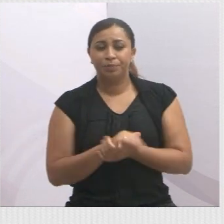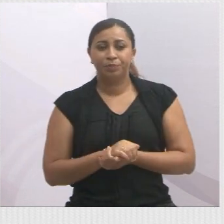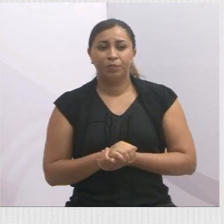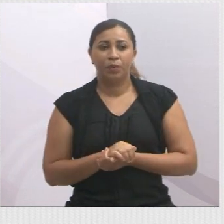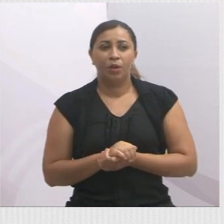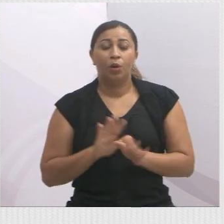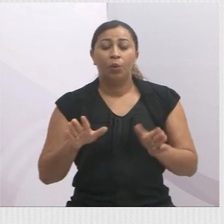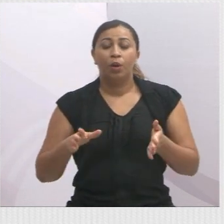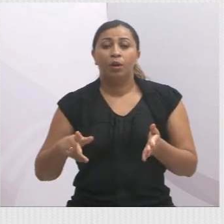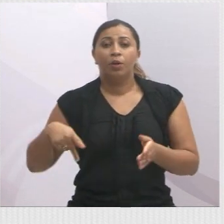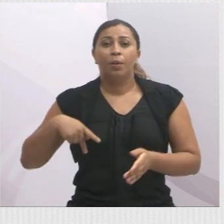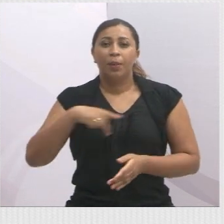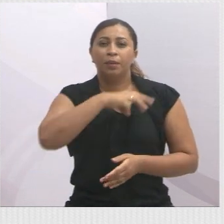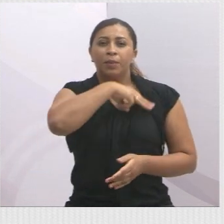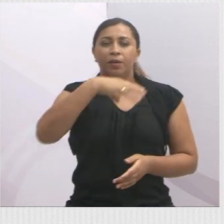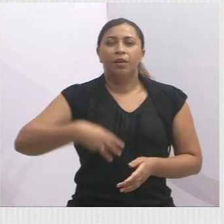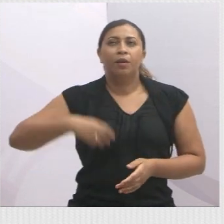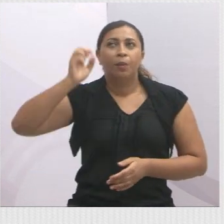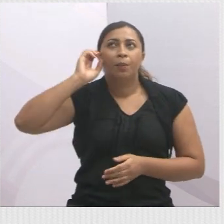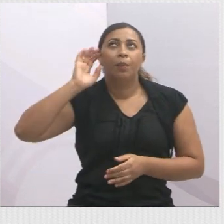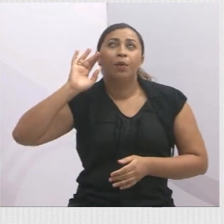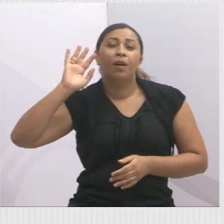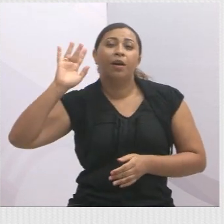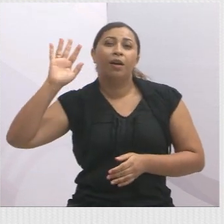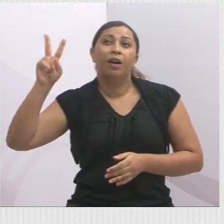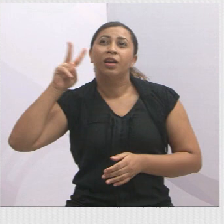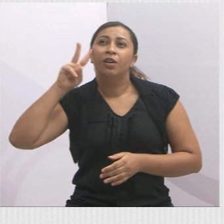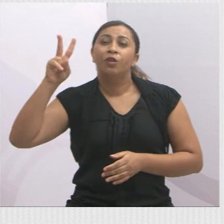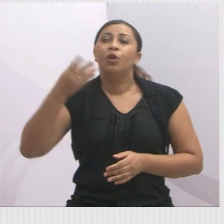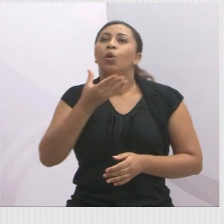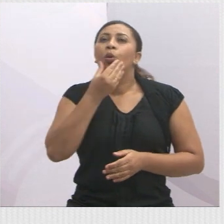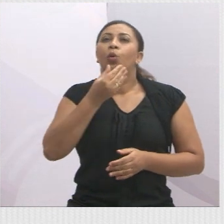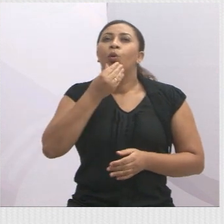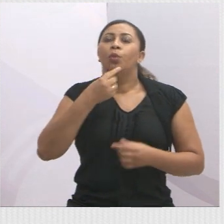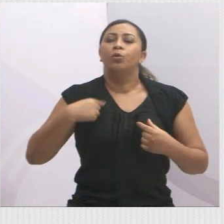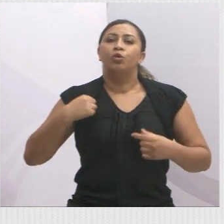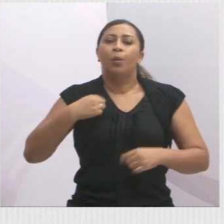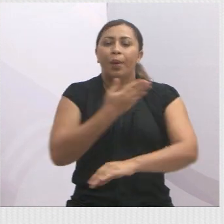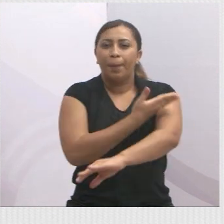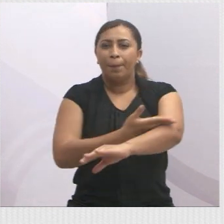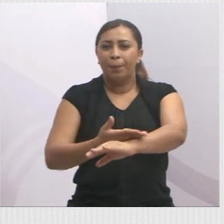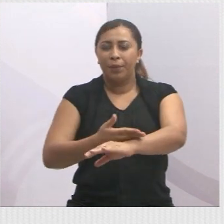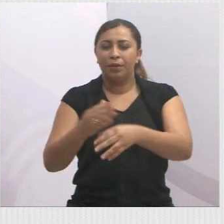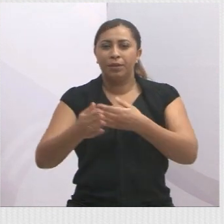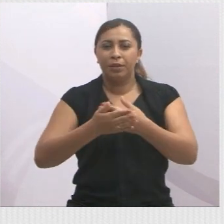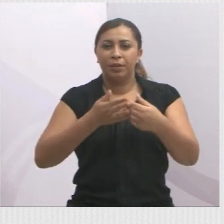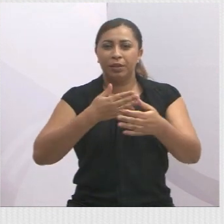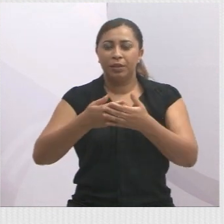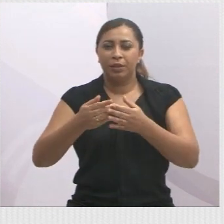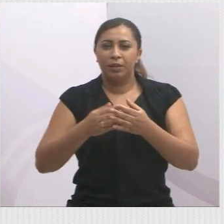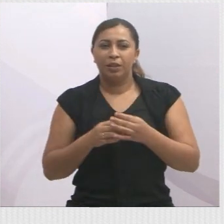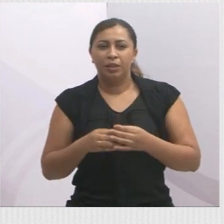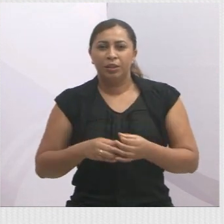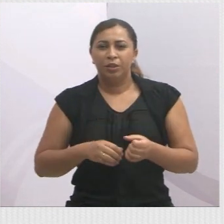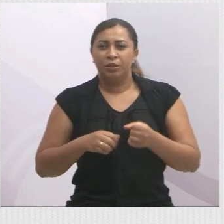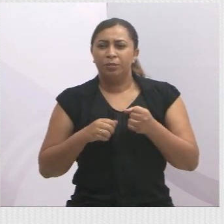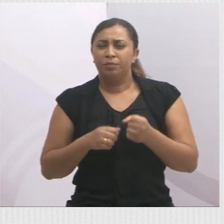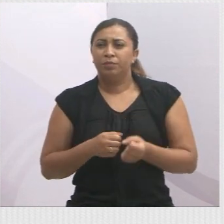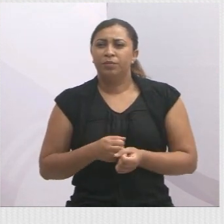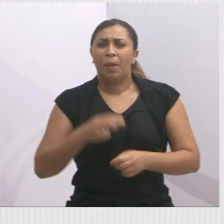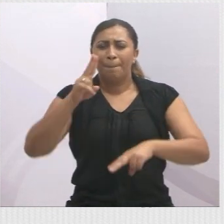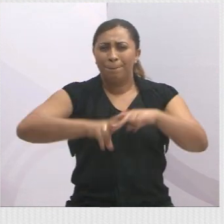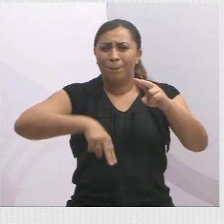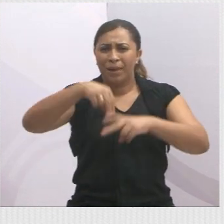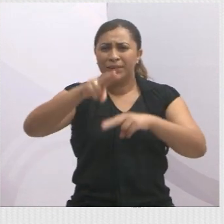quando o pastor Manuel teve um sonho em que viu um homem vestido de branco, trazendo em suas mãos uma sacola de estacas